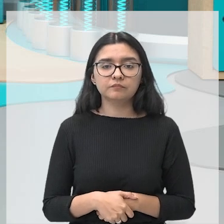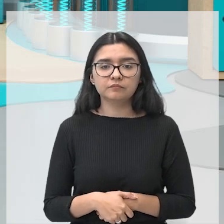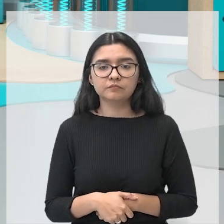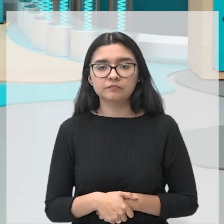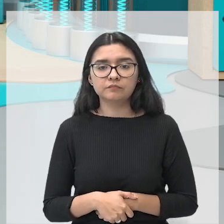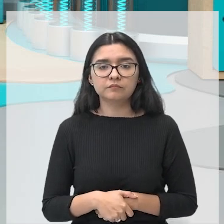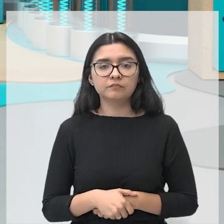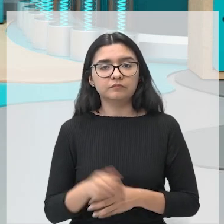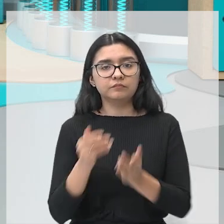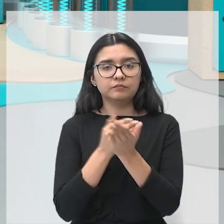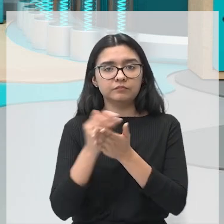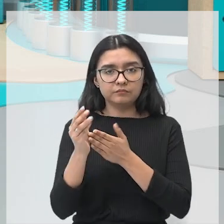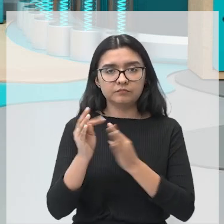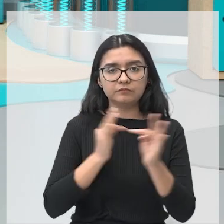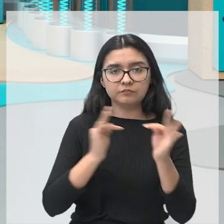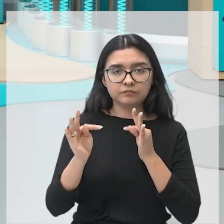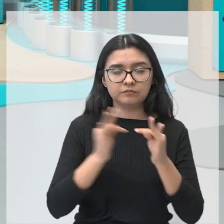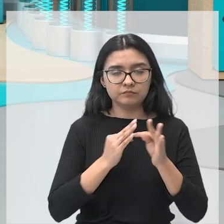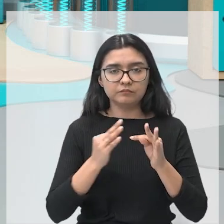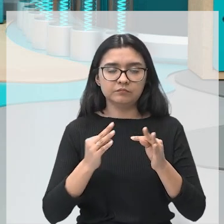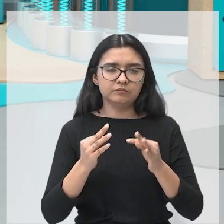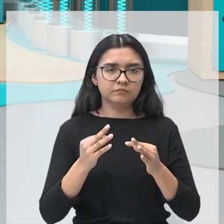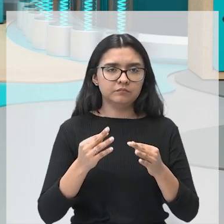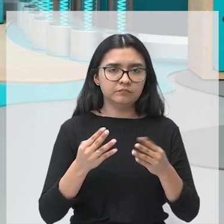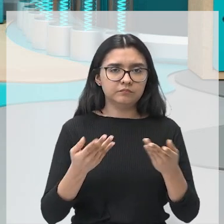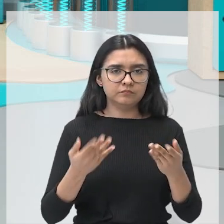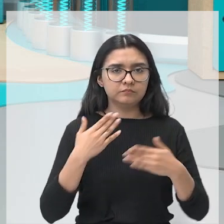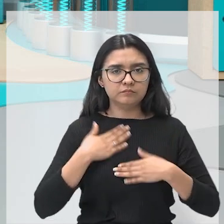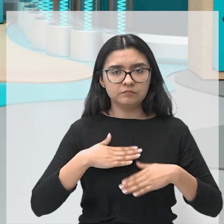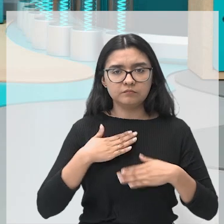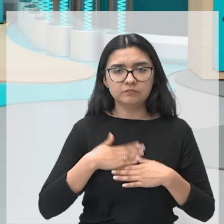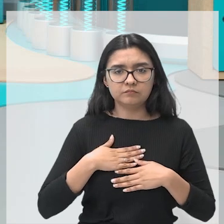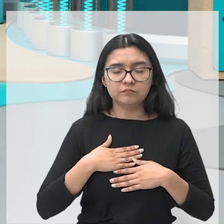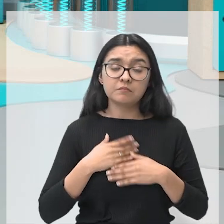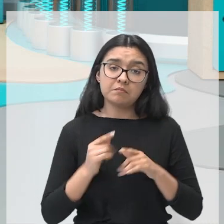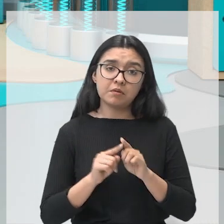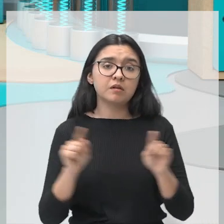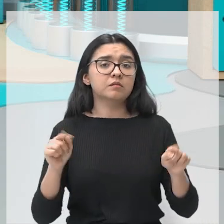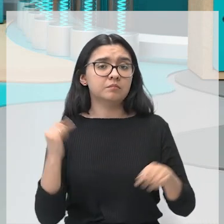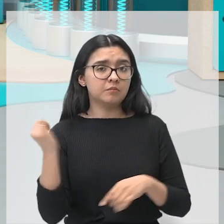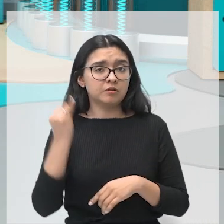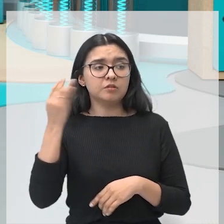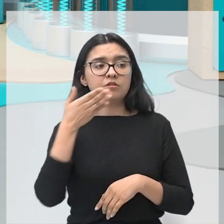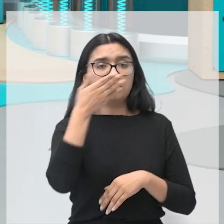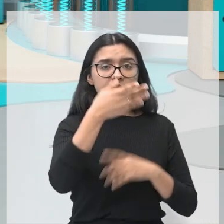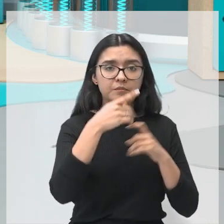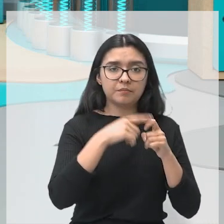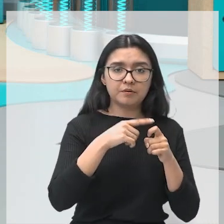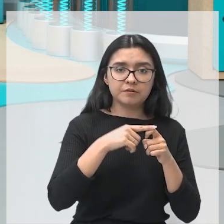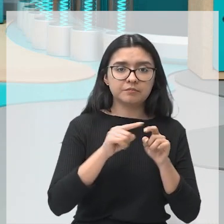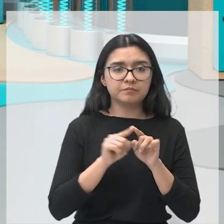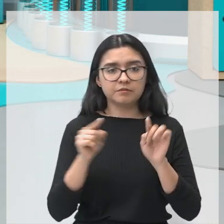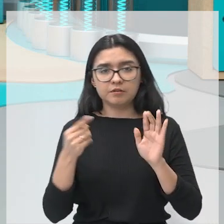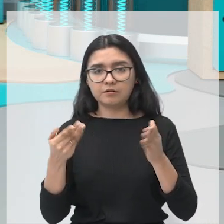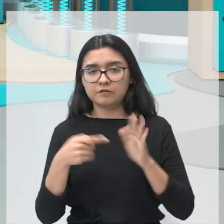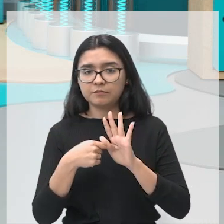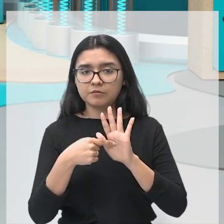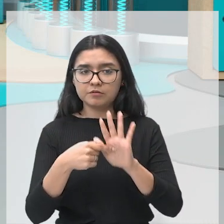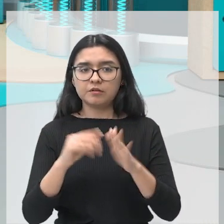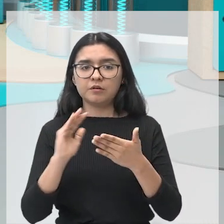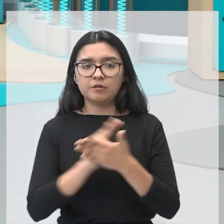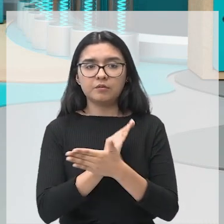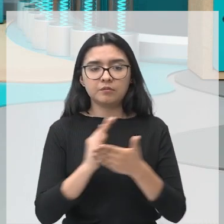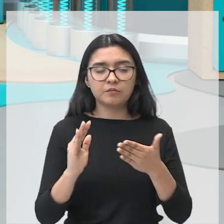nossos tratamentos de forma mais tranquila. Não dispensa a visita a um médico. Mas quero trazer para vocês aqui, olha,